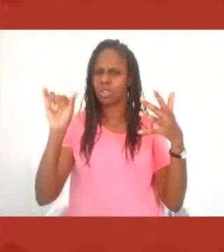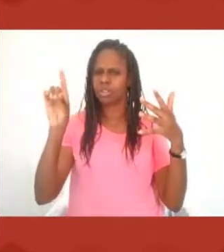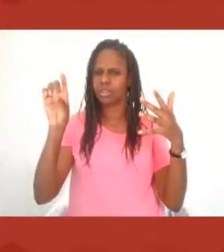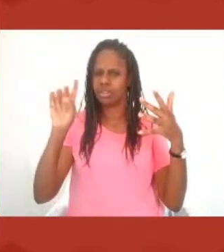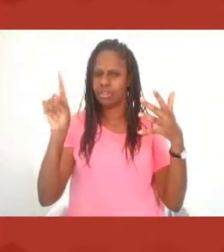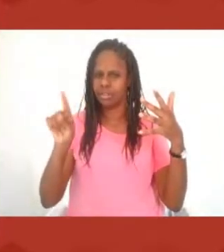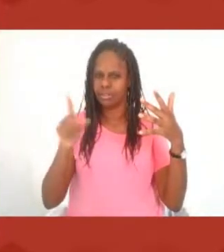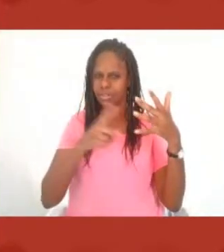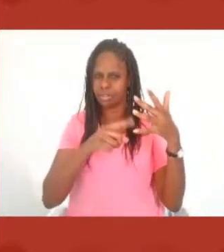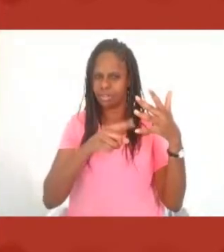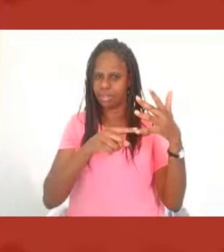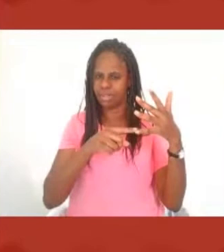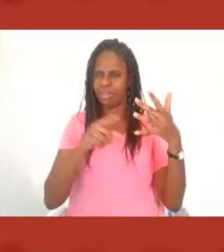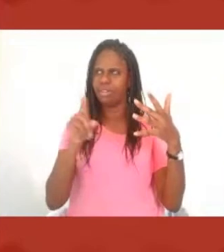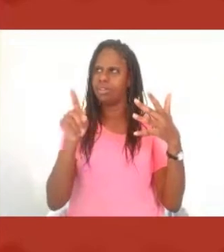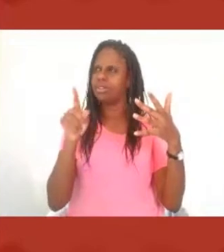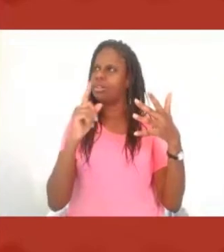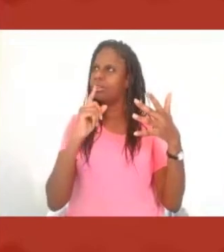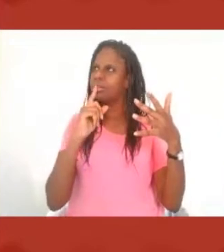é o grau